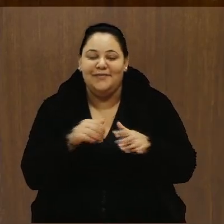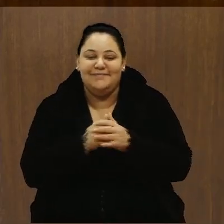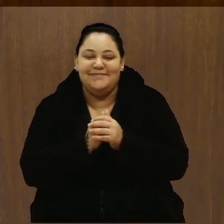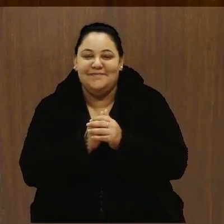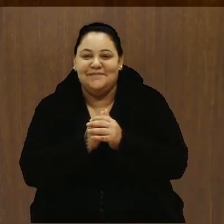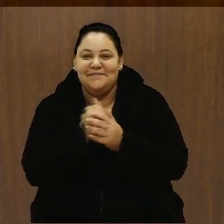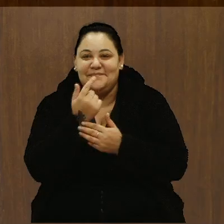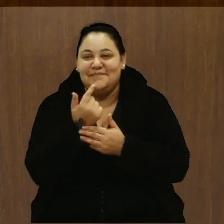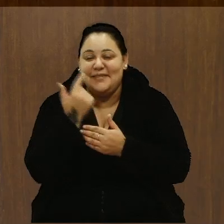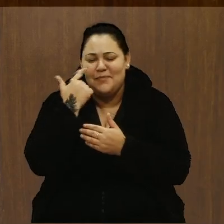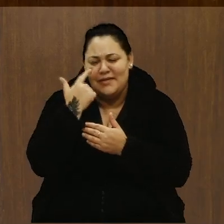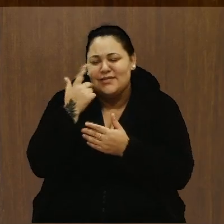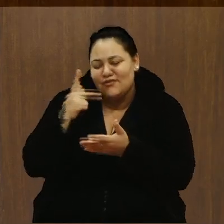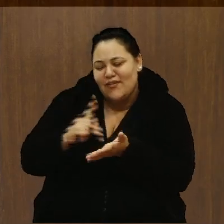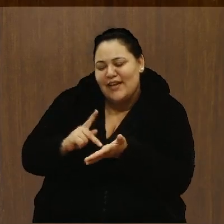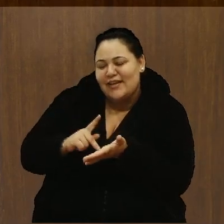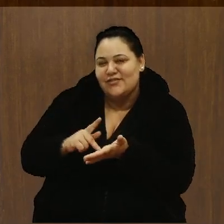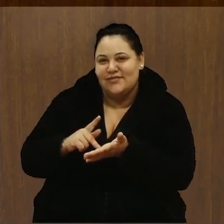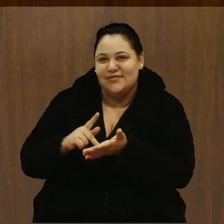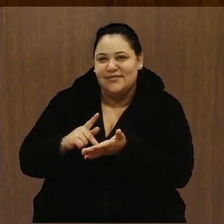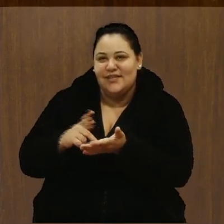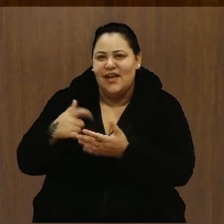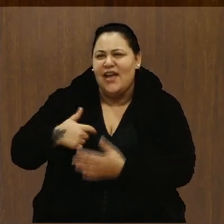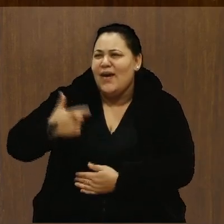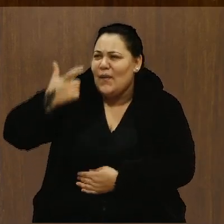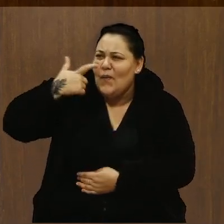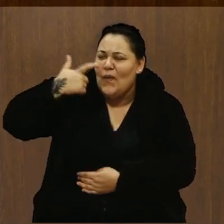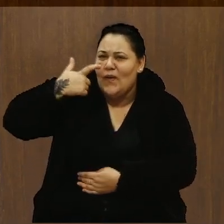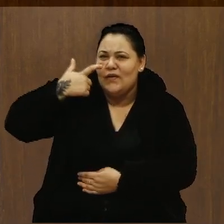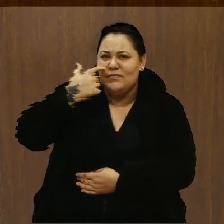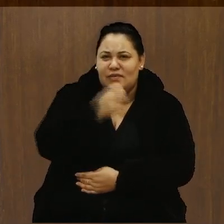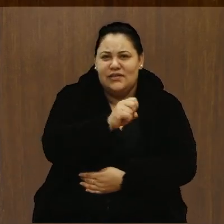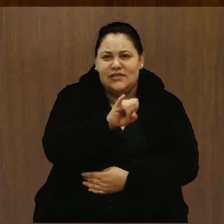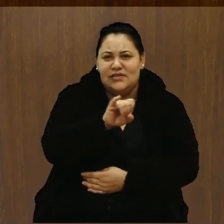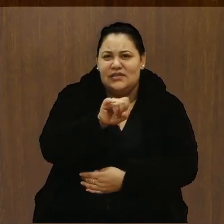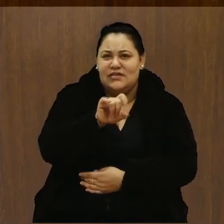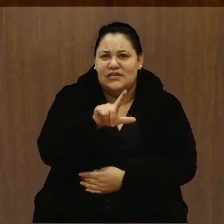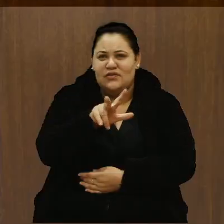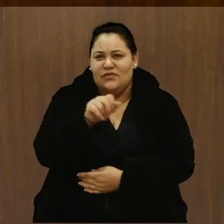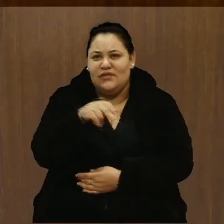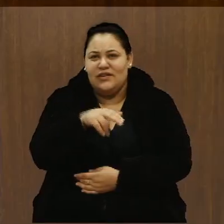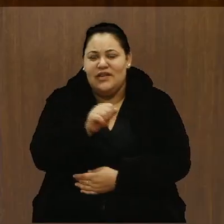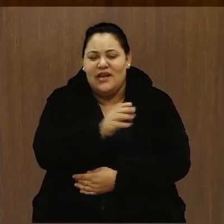Eu fico pensando, sabe? Eu olho para a Silvana Piroli, pô,